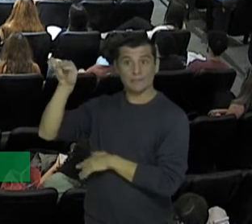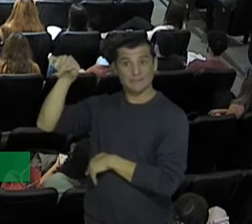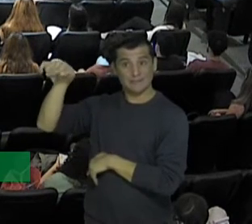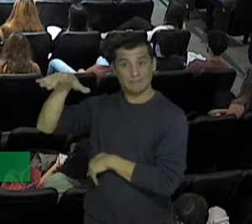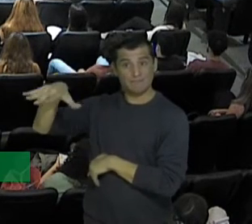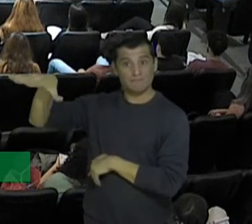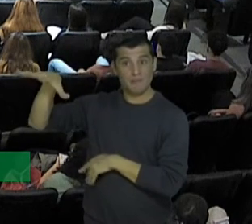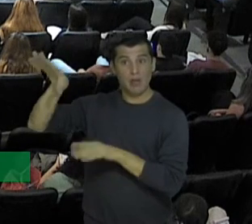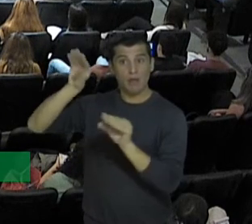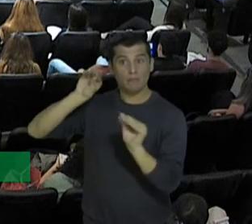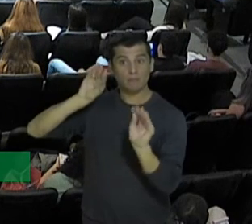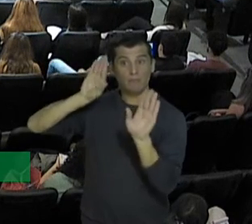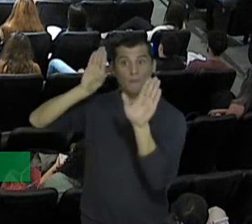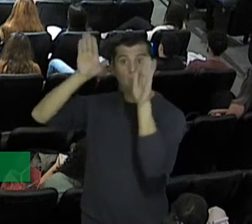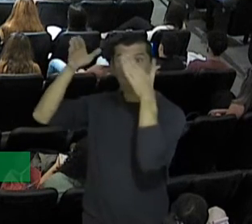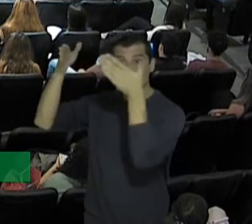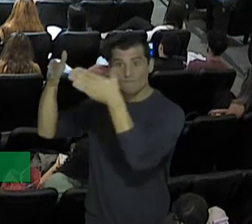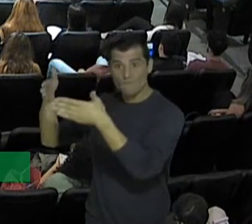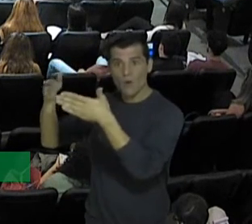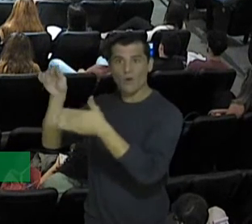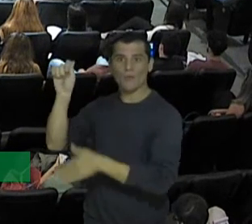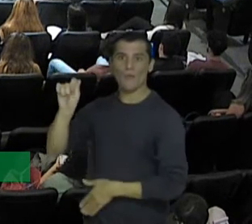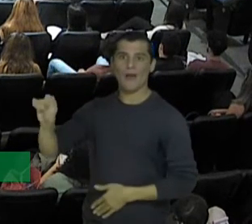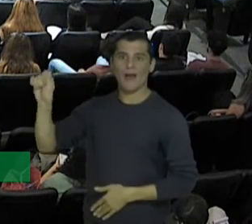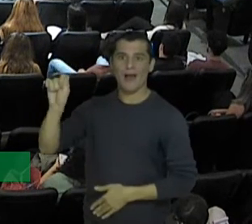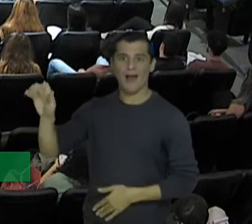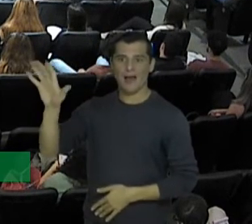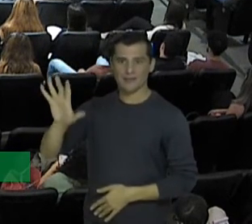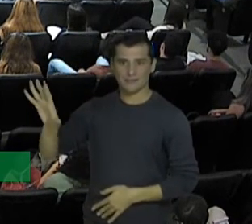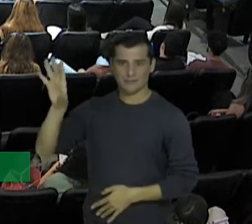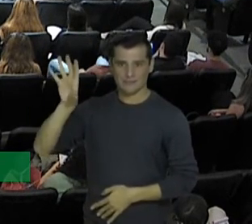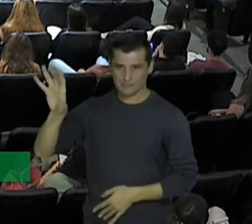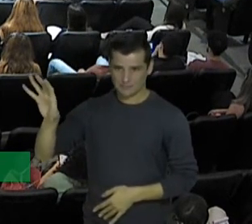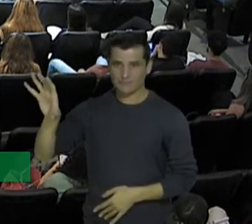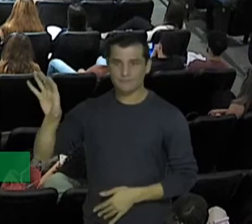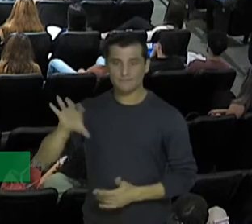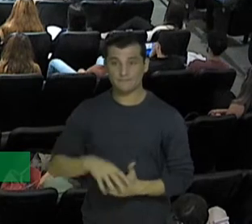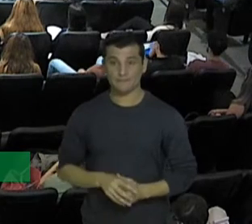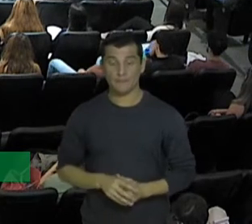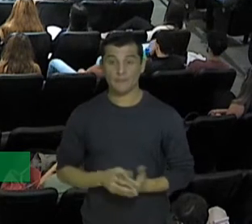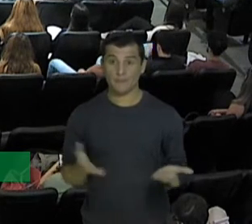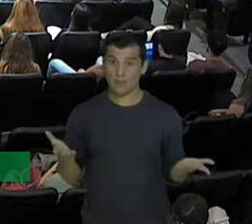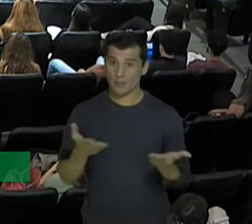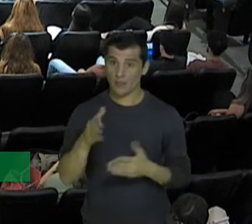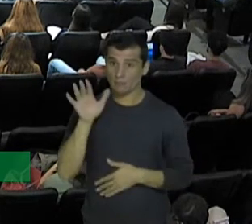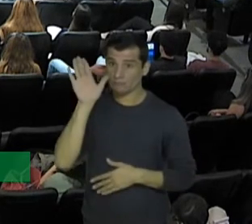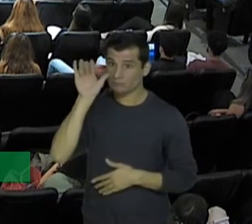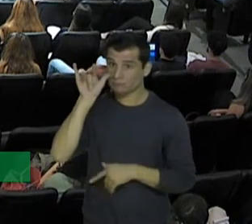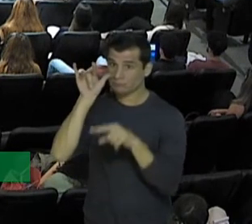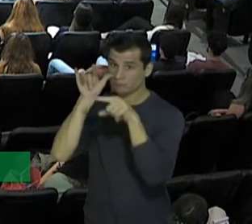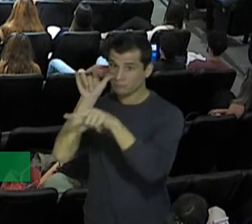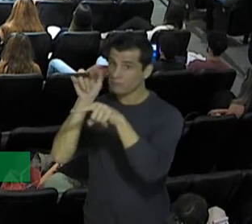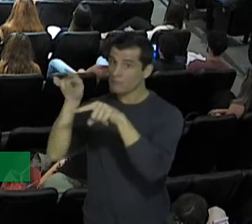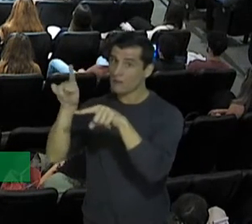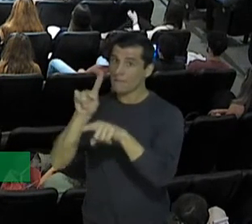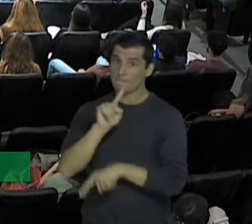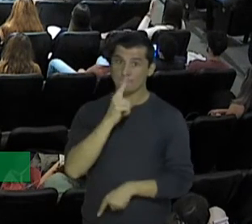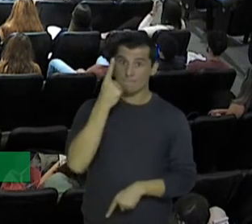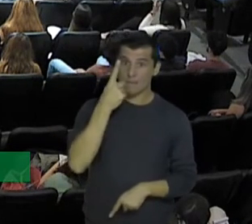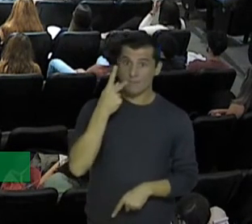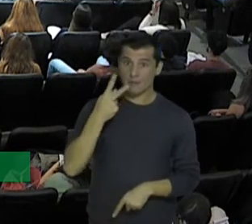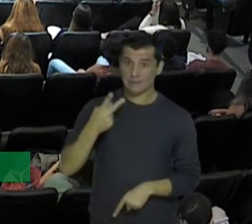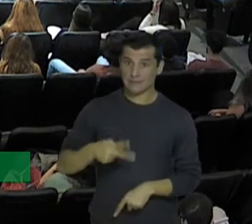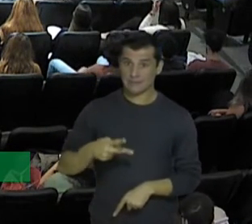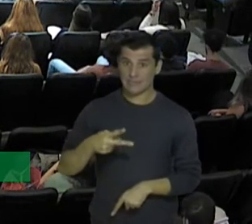des pra Ásia Isso evidentemente nos afeta diretamente curiosamente Santa o primeiro mercado de exportação das